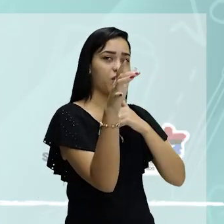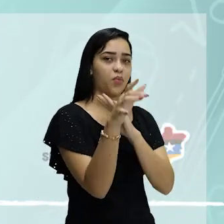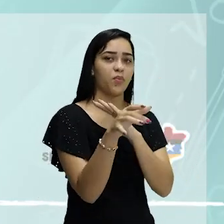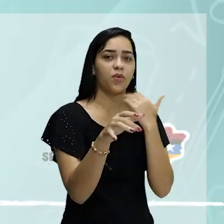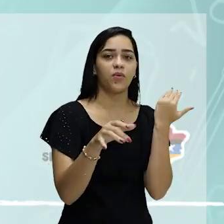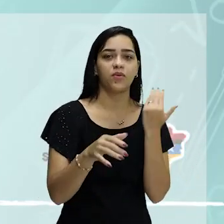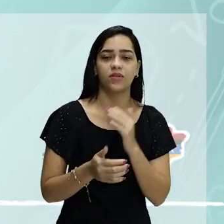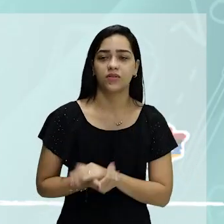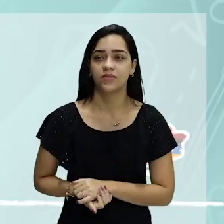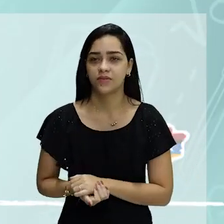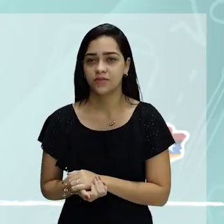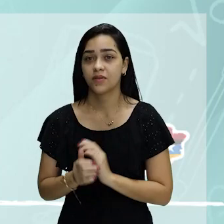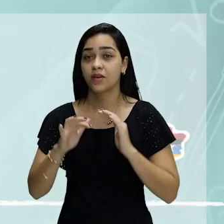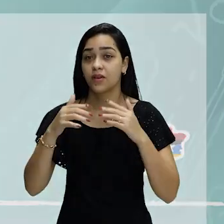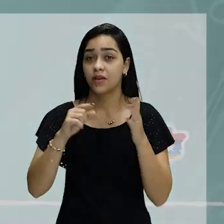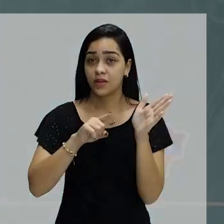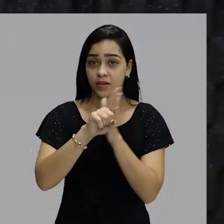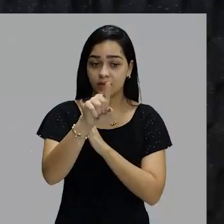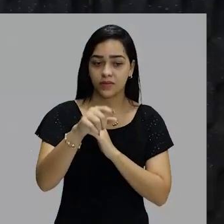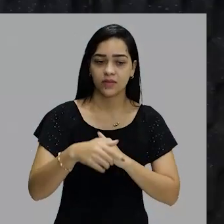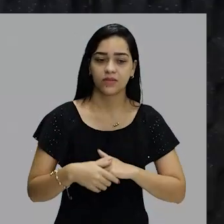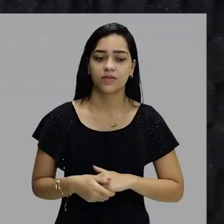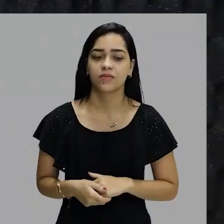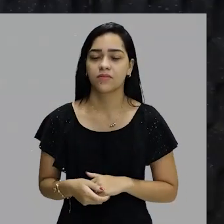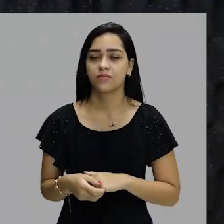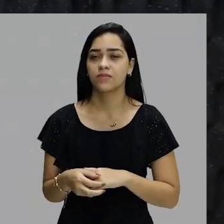morra. Próxima questão.